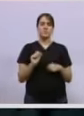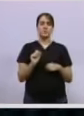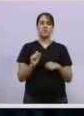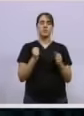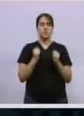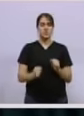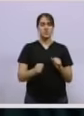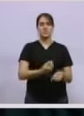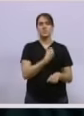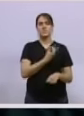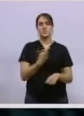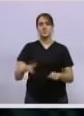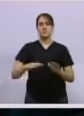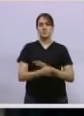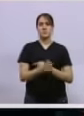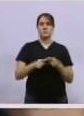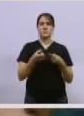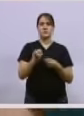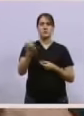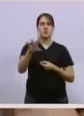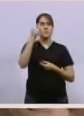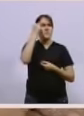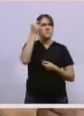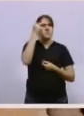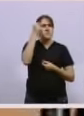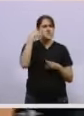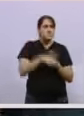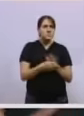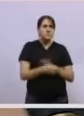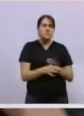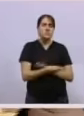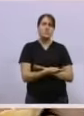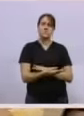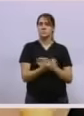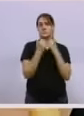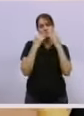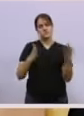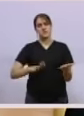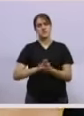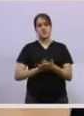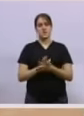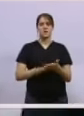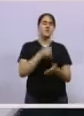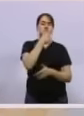nada o sacrifício. O sacrifício é para mudar o nosso coração, é para mudar o nosso